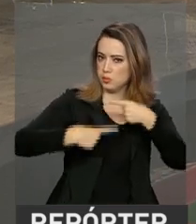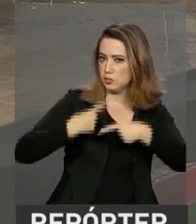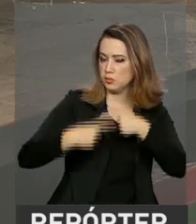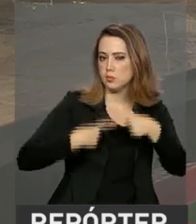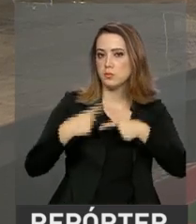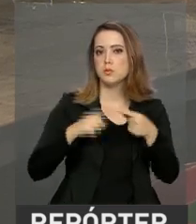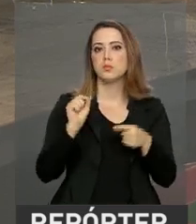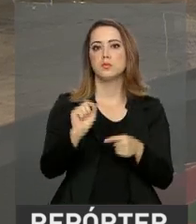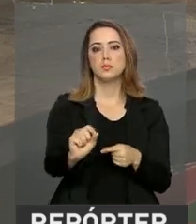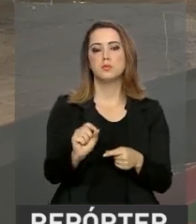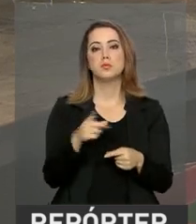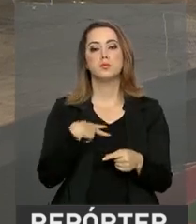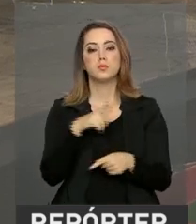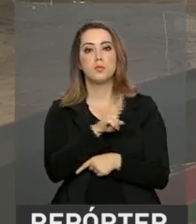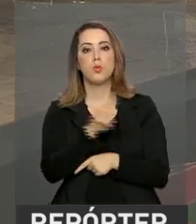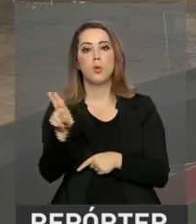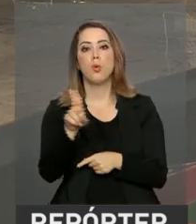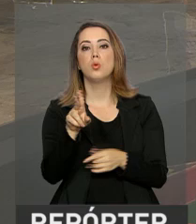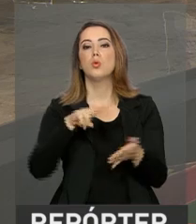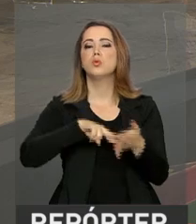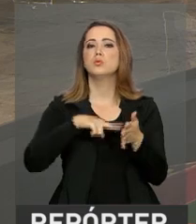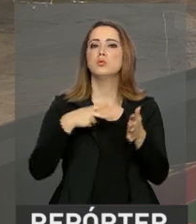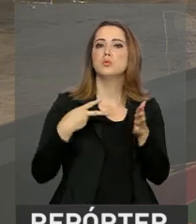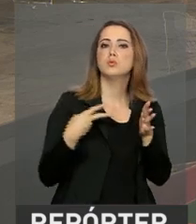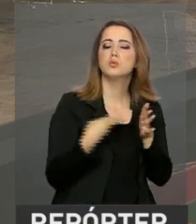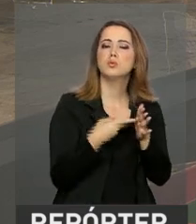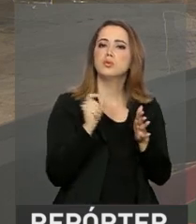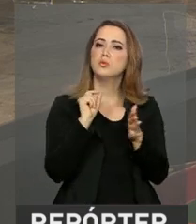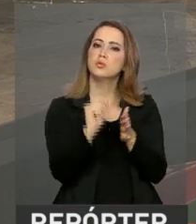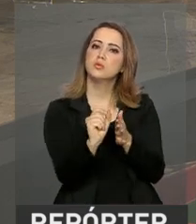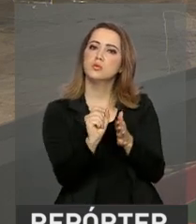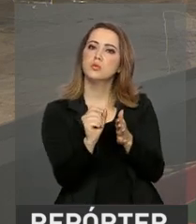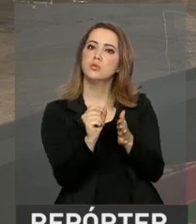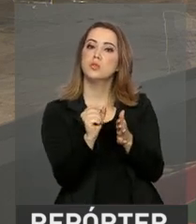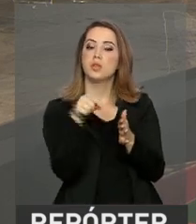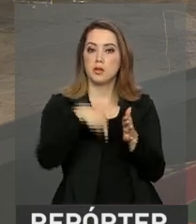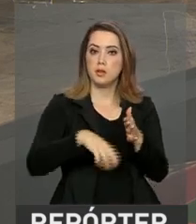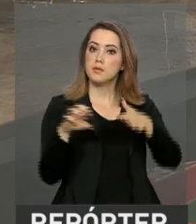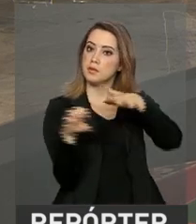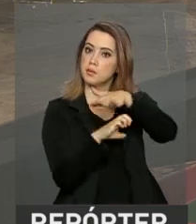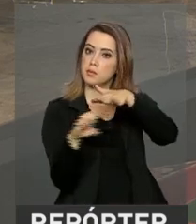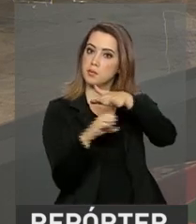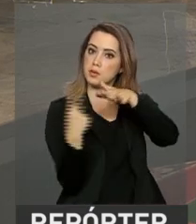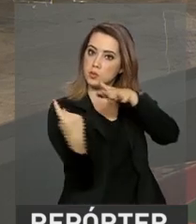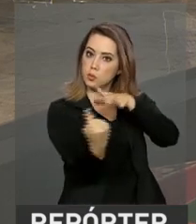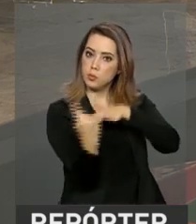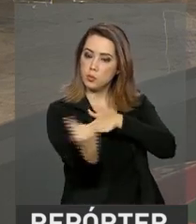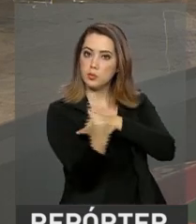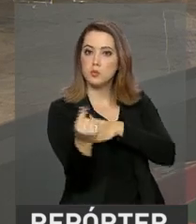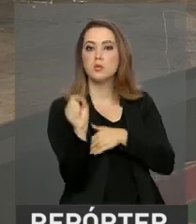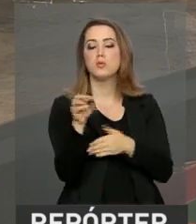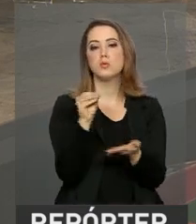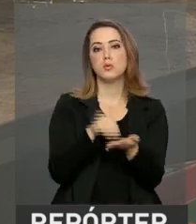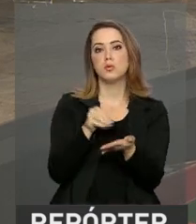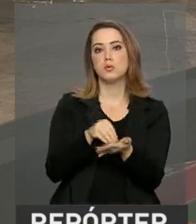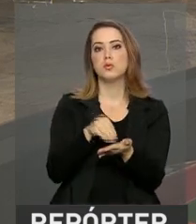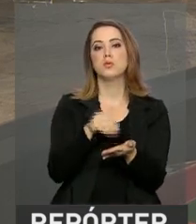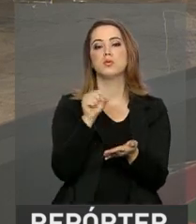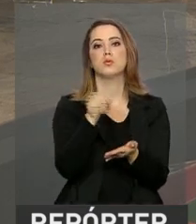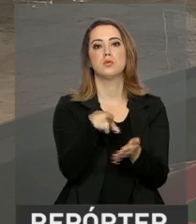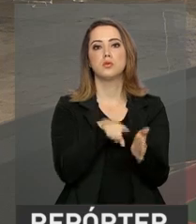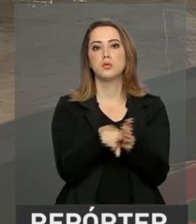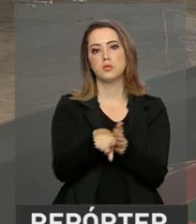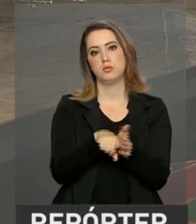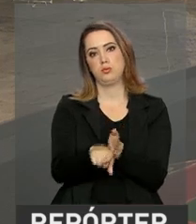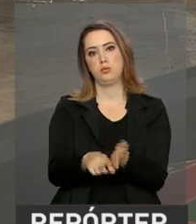em 2009. O nome Resta 1 é uma referência ao fato dessa ser a última aí das grandes empresas que fazem parte do cartel da Petrobras, que